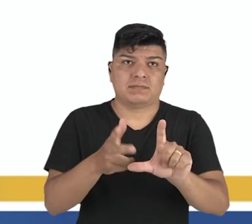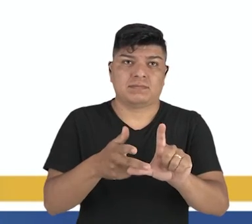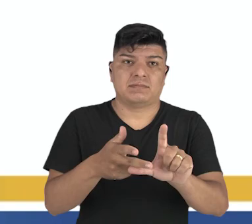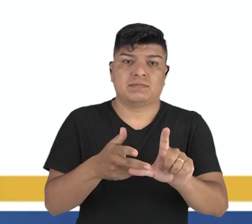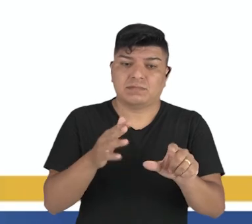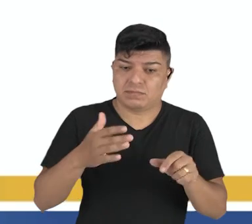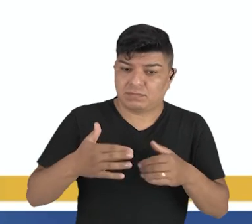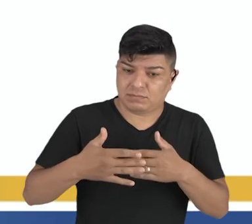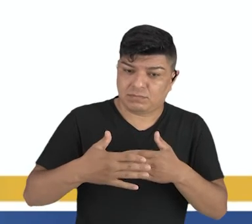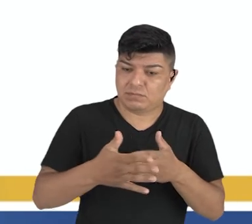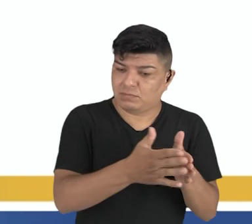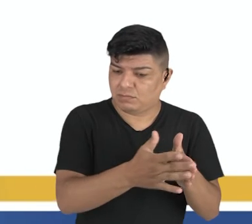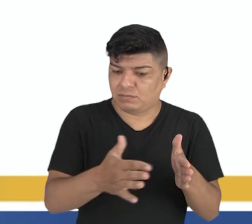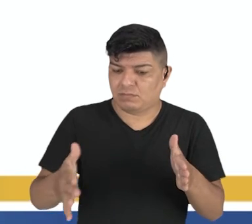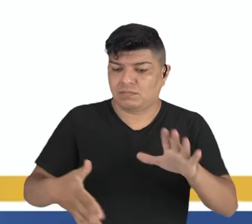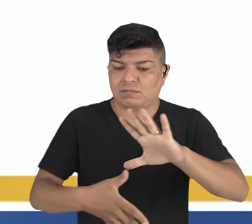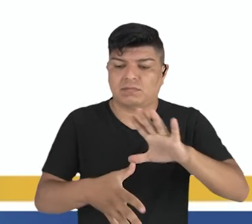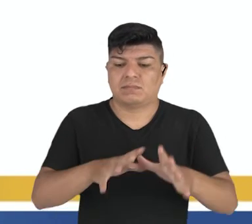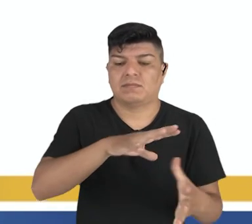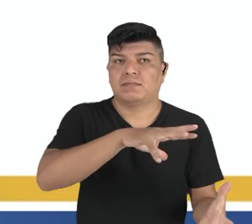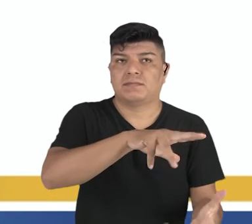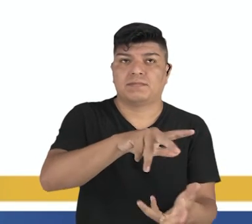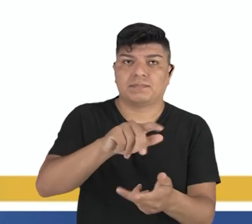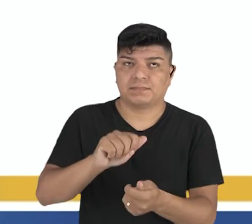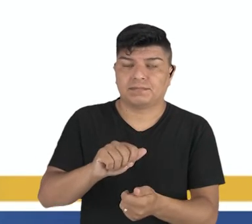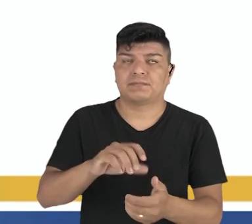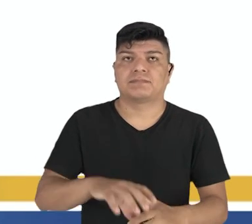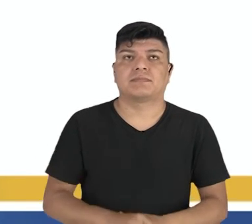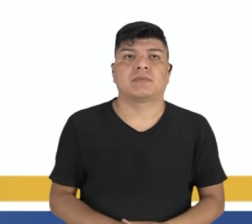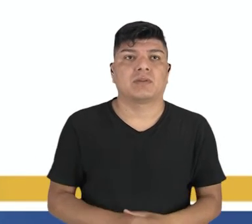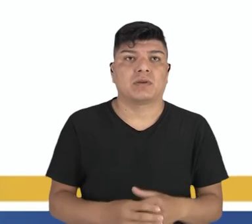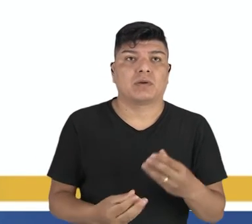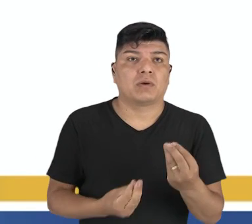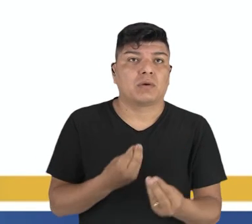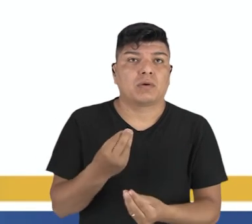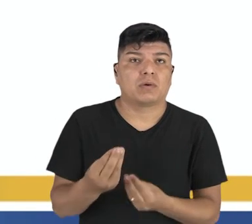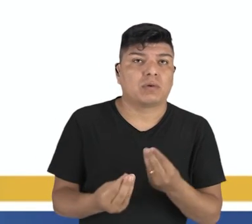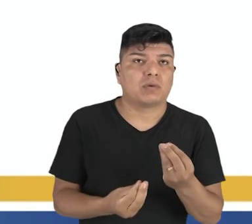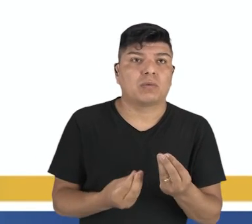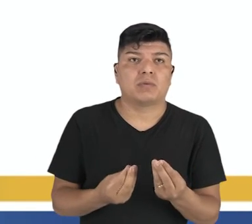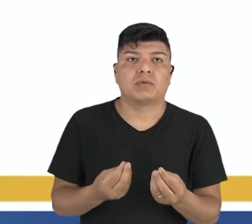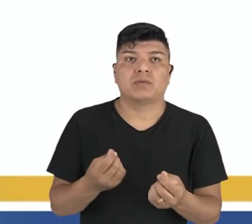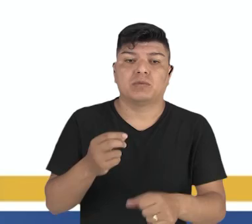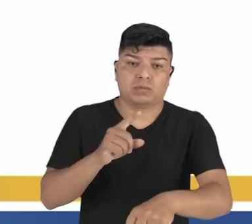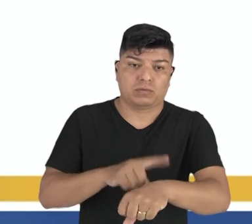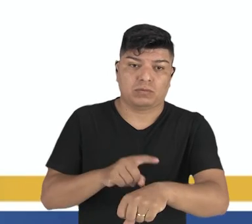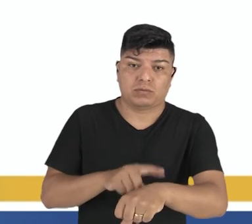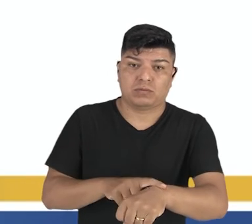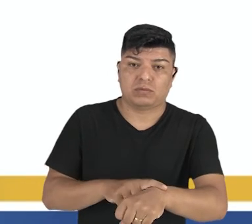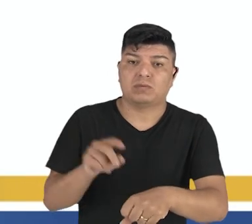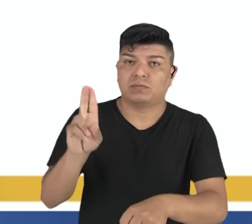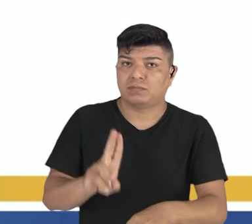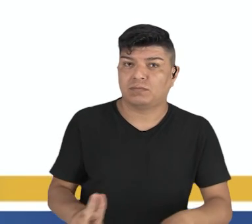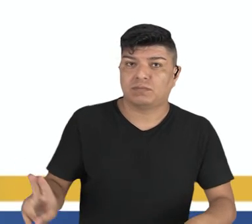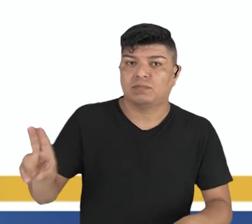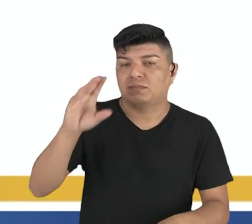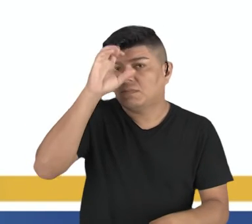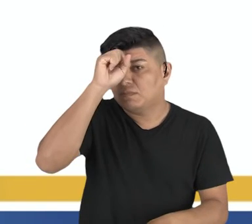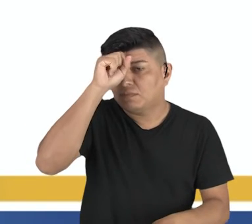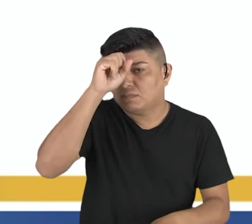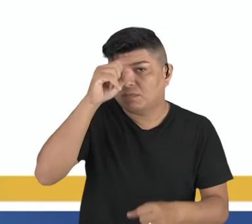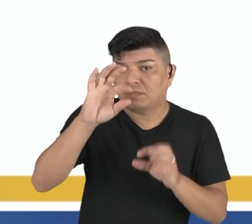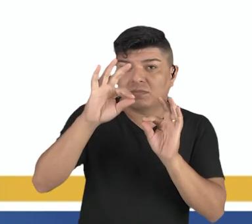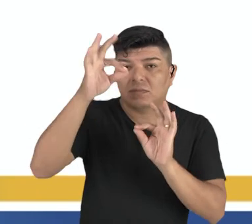Covid-19? 8. Como você poderia administrar o tempo enquanto aprende à distância?